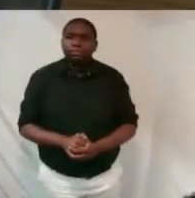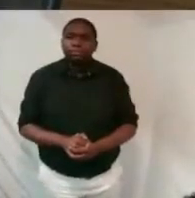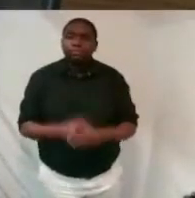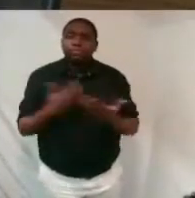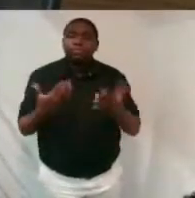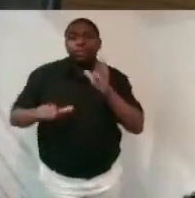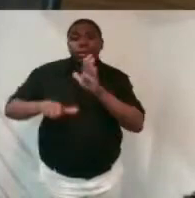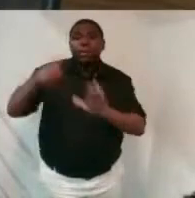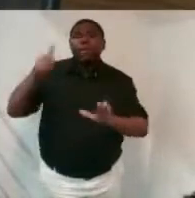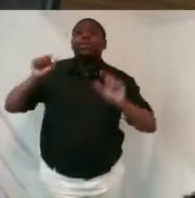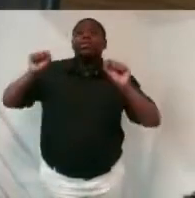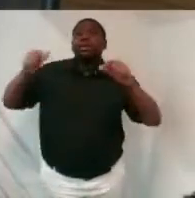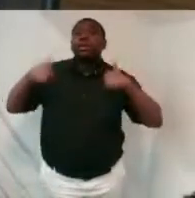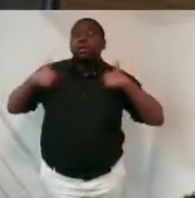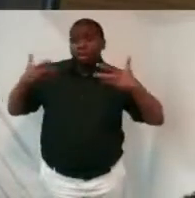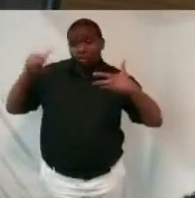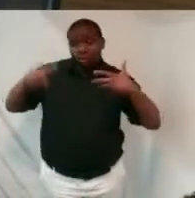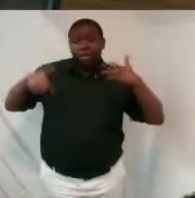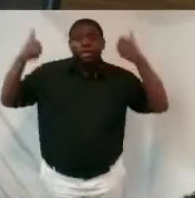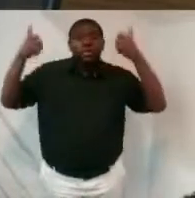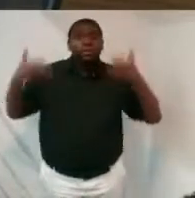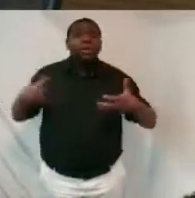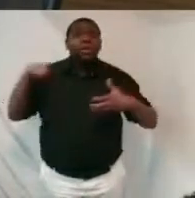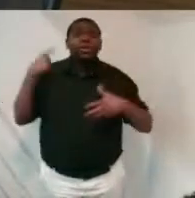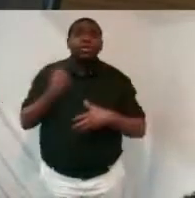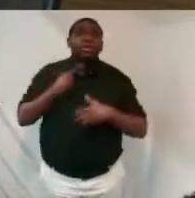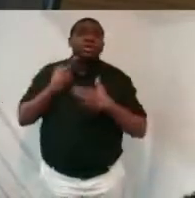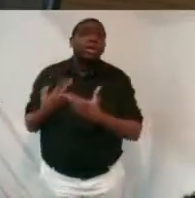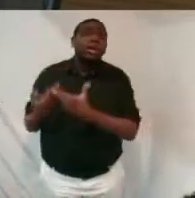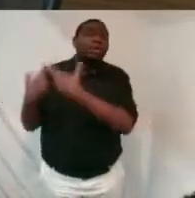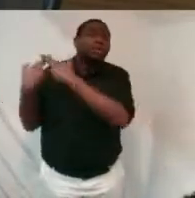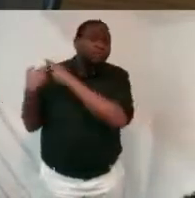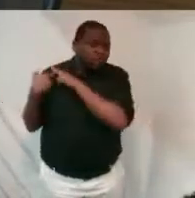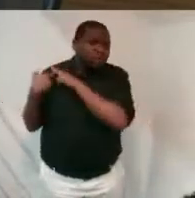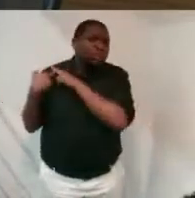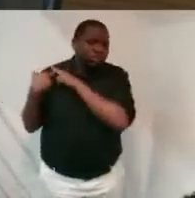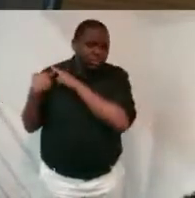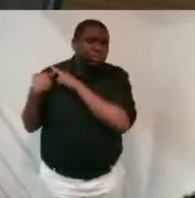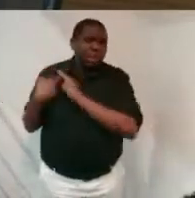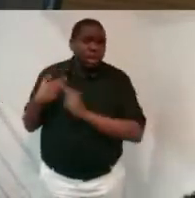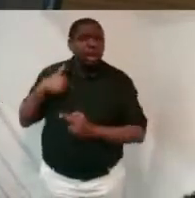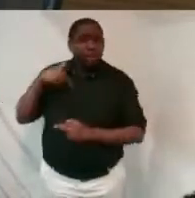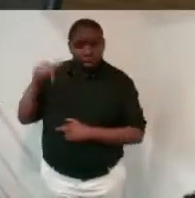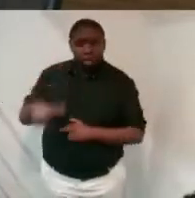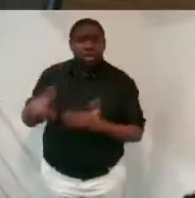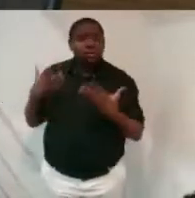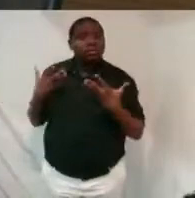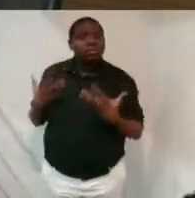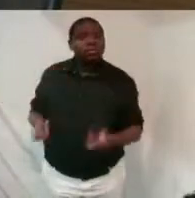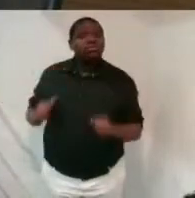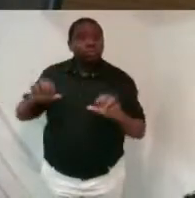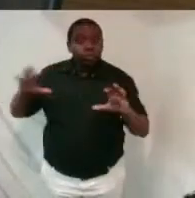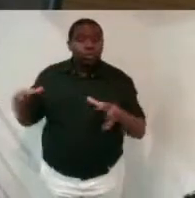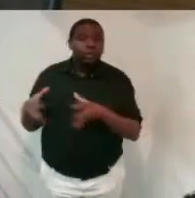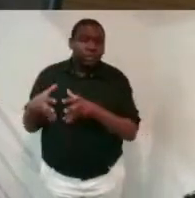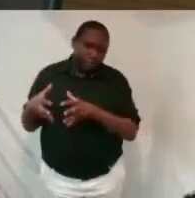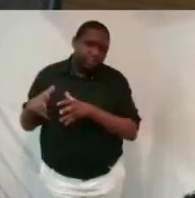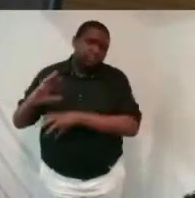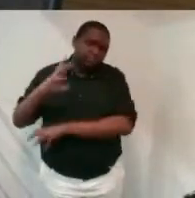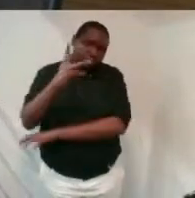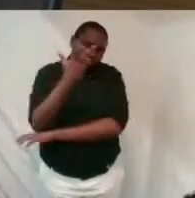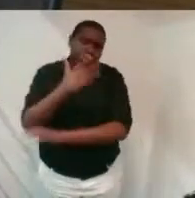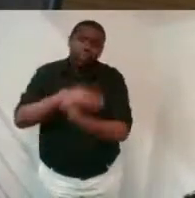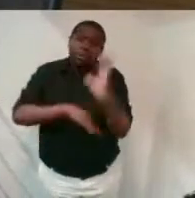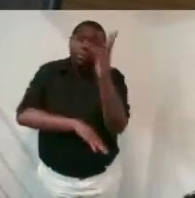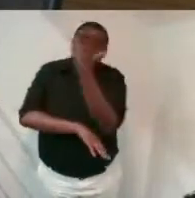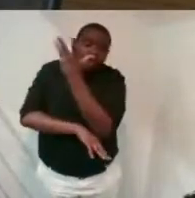Primeiro falar da nossa missão. Quando assumi a Comissão do Meio Ambiente,